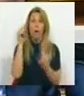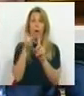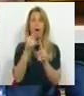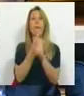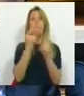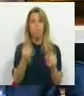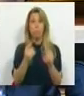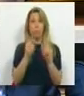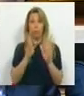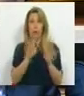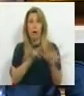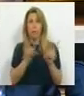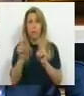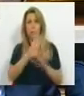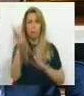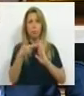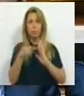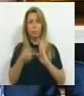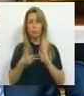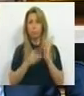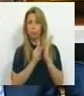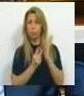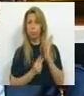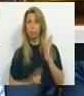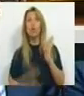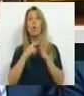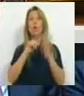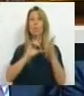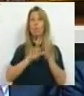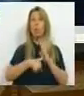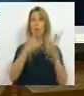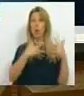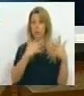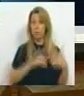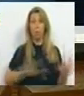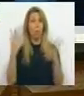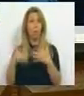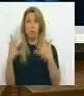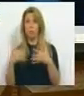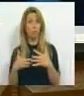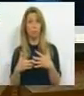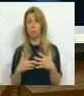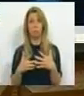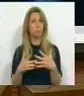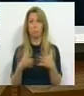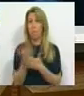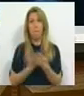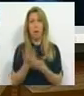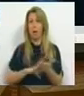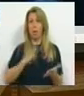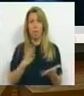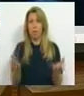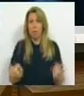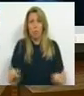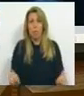alterações que foram introduzidas, o projeto de orçamento e o orçamento não merecem a confiança nem dos mercados, nem da